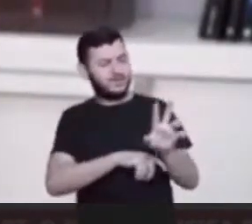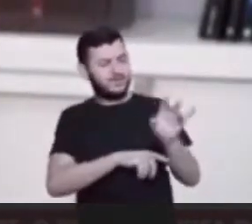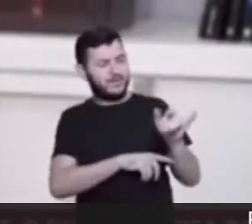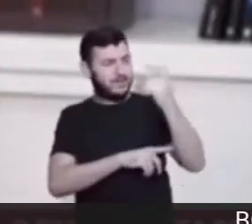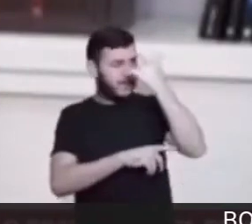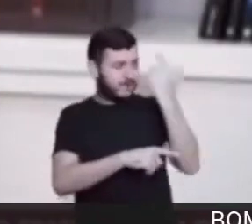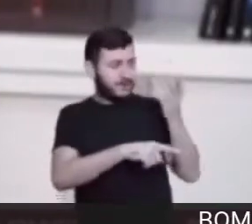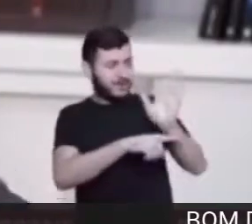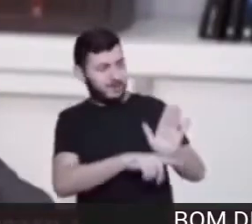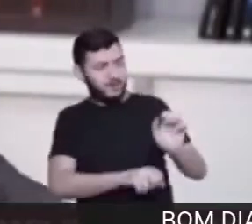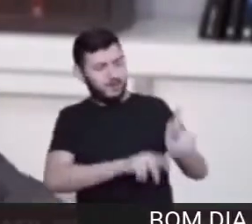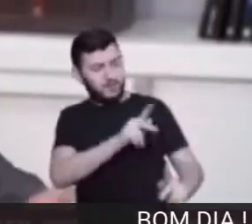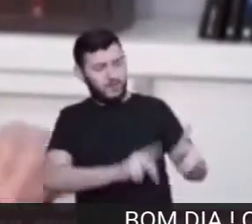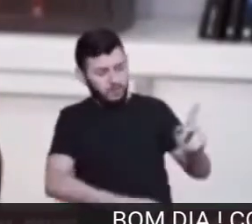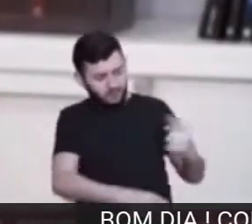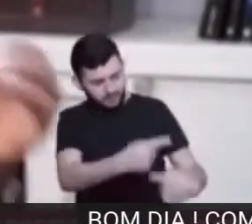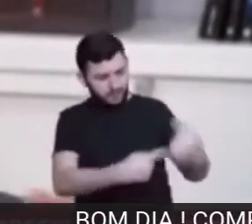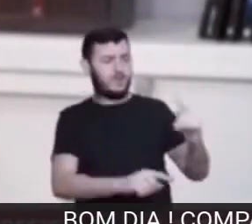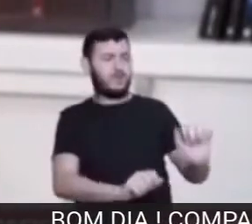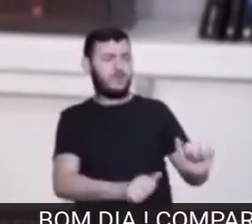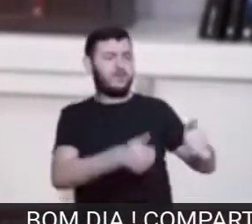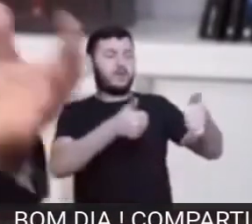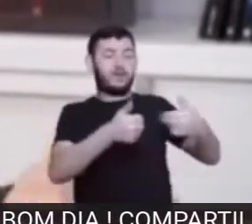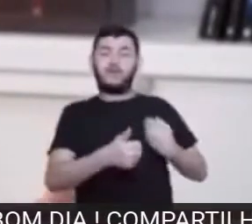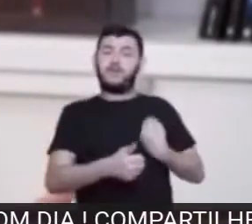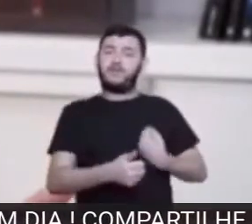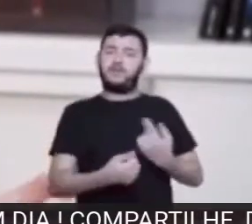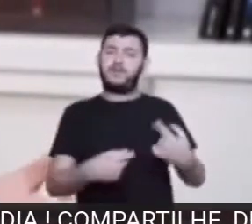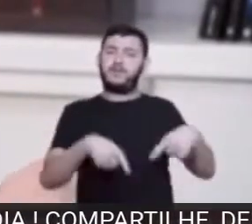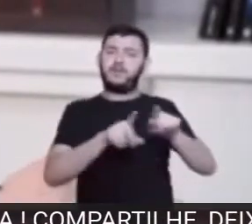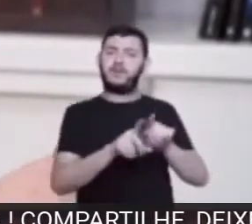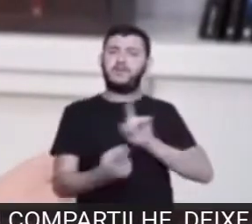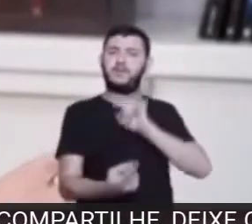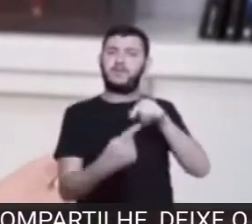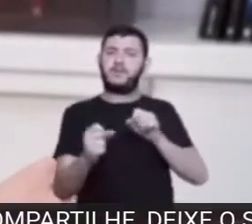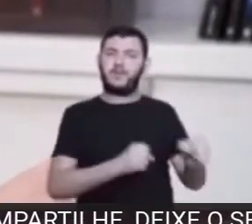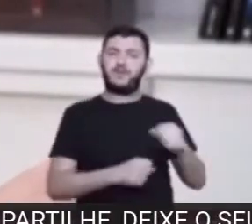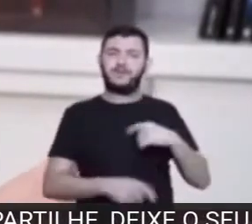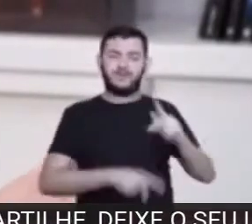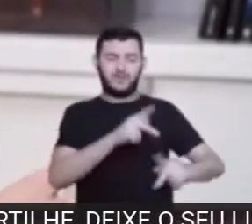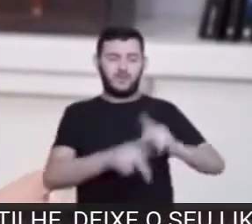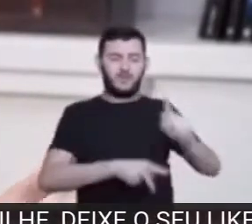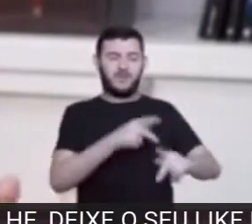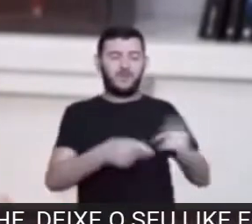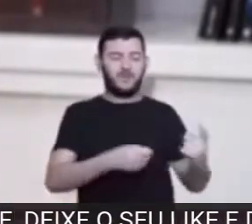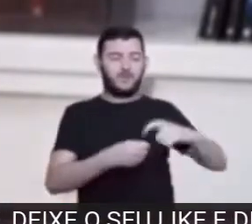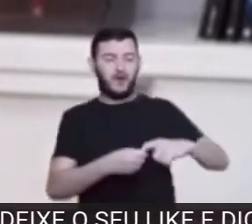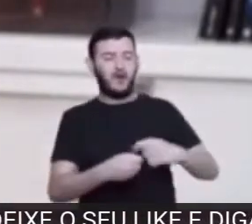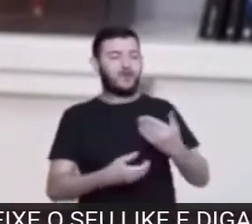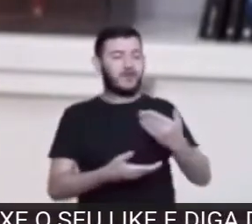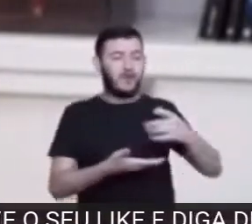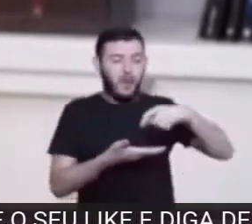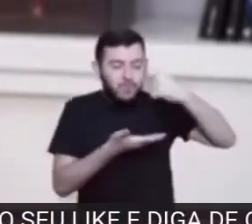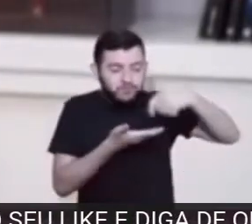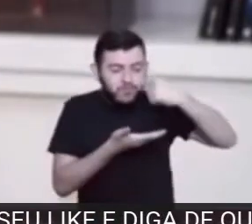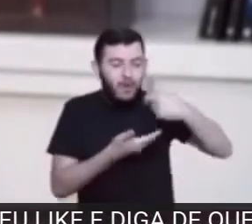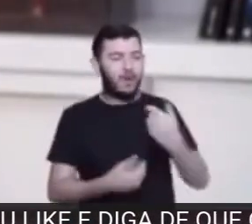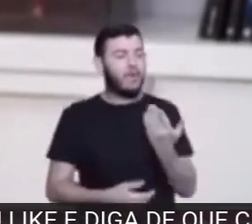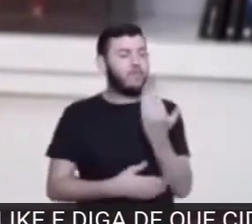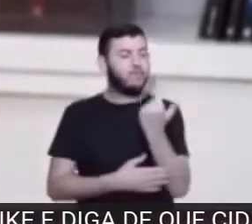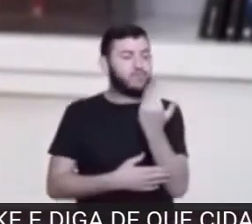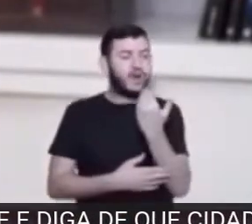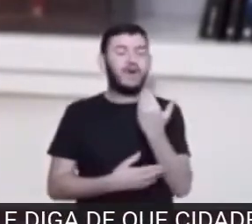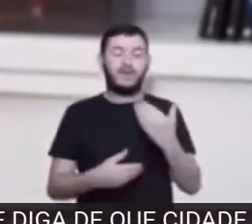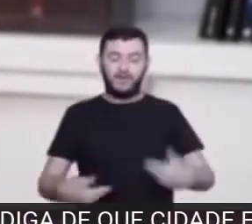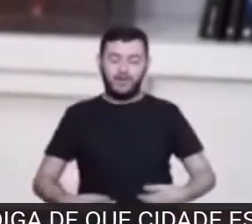seja, as pessoas precisam votar, comer, a ser feliz. Isso que o povo quer. As pessoas não querem mais briga, as